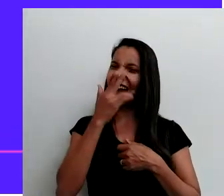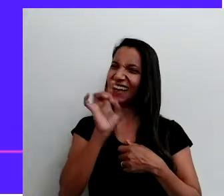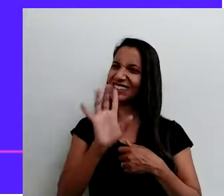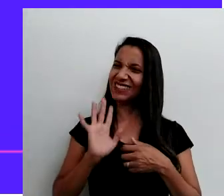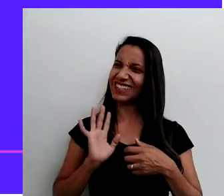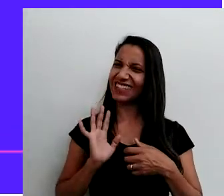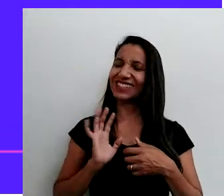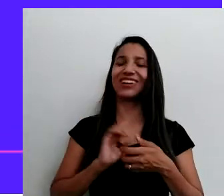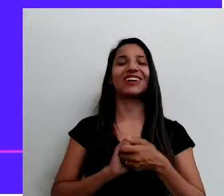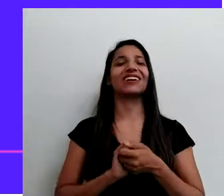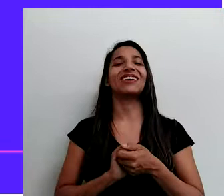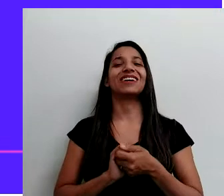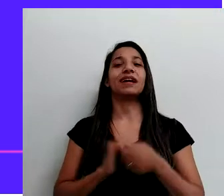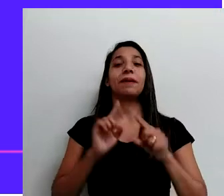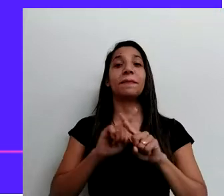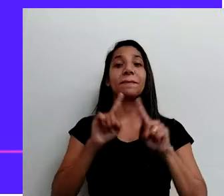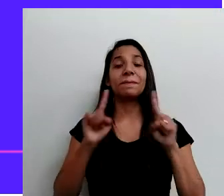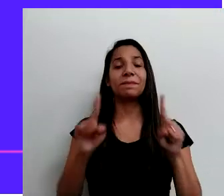tentando